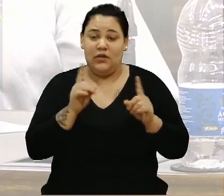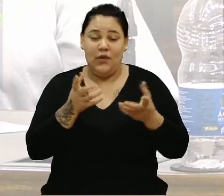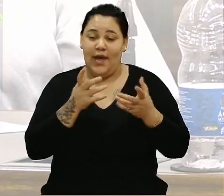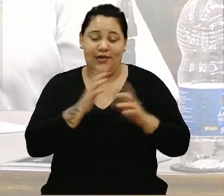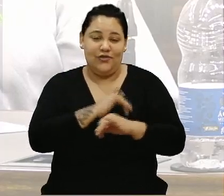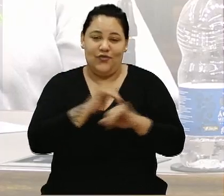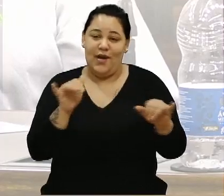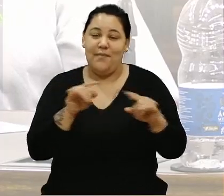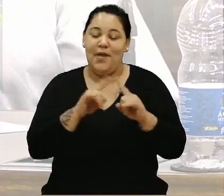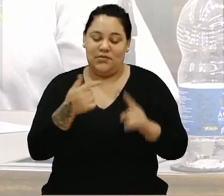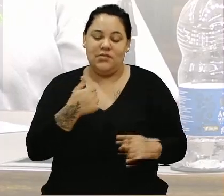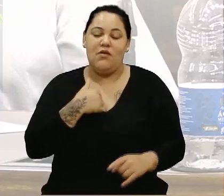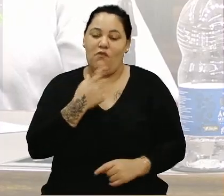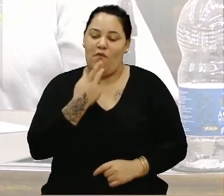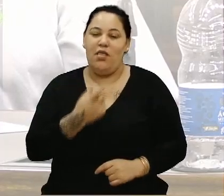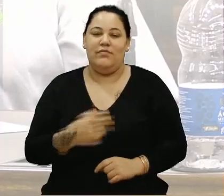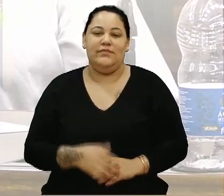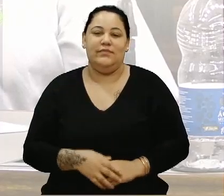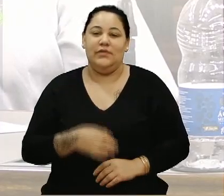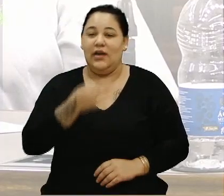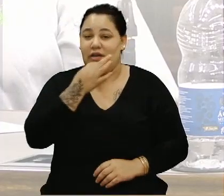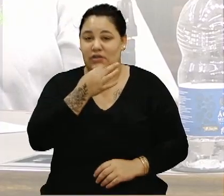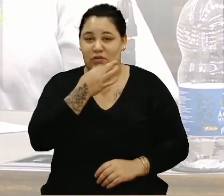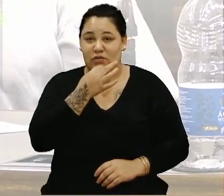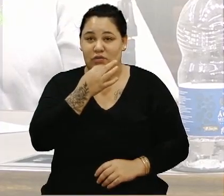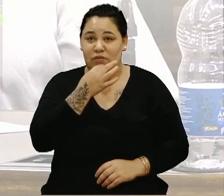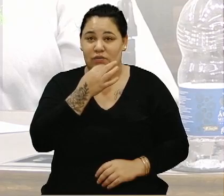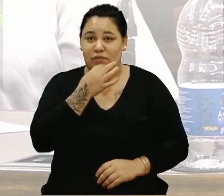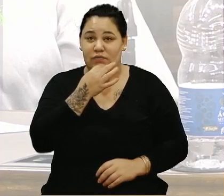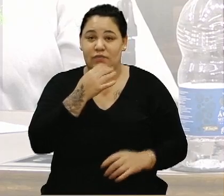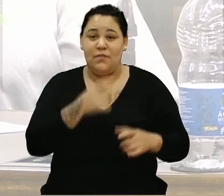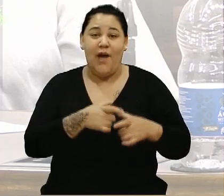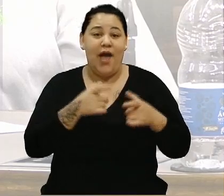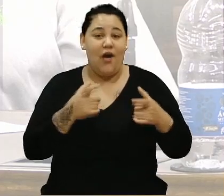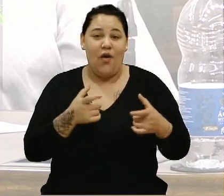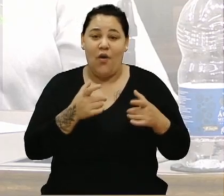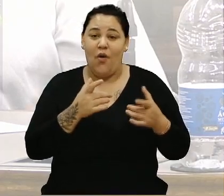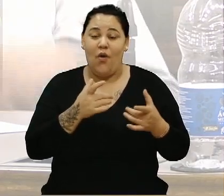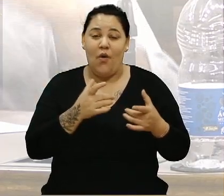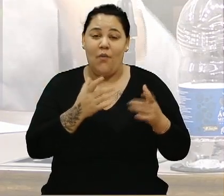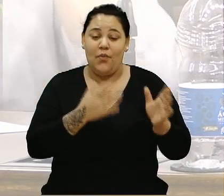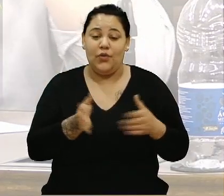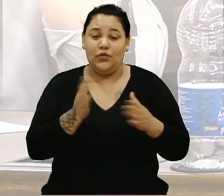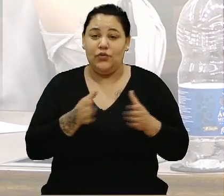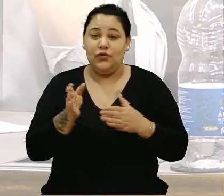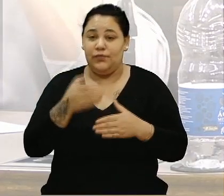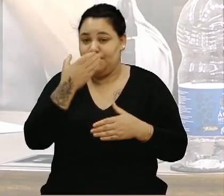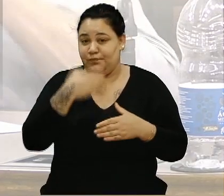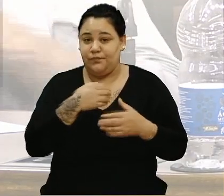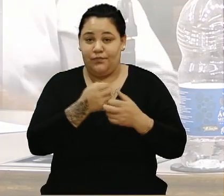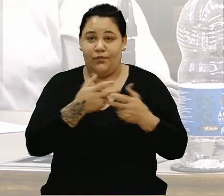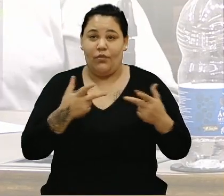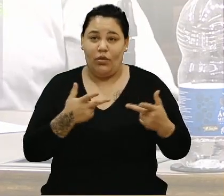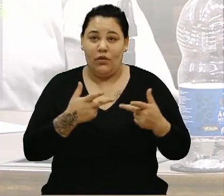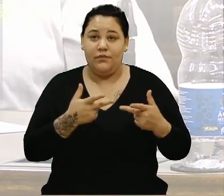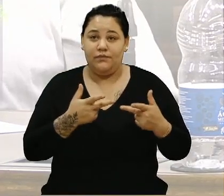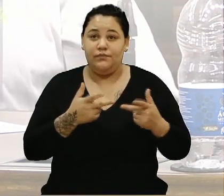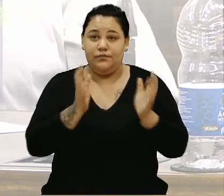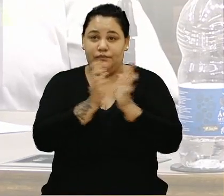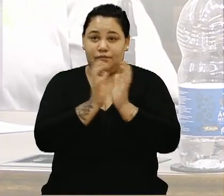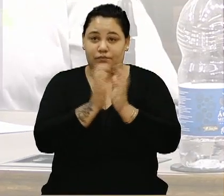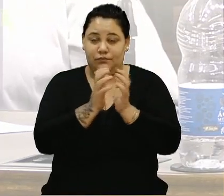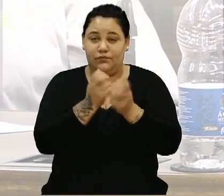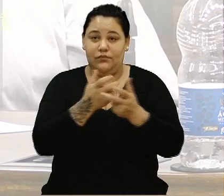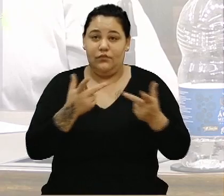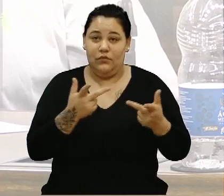falo, Caxias do Sul é a maior produtora de hortifruti do Brasil. É, do estado todo. Tá? E do